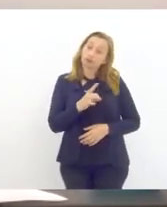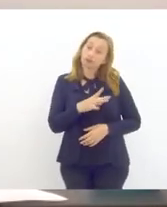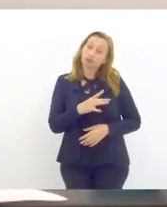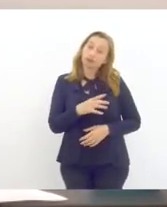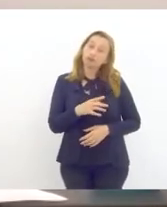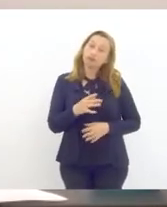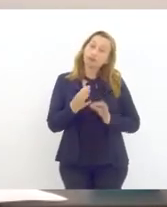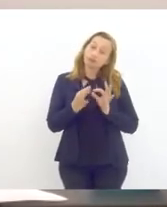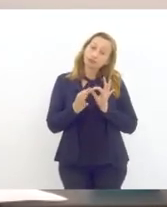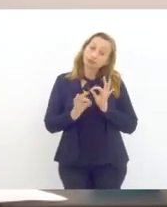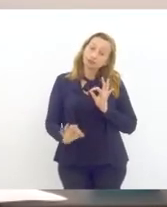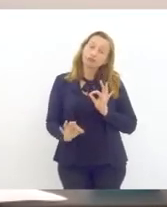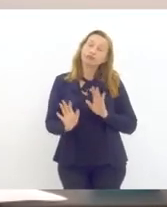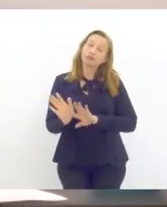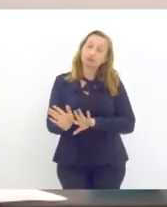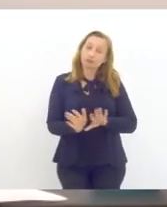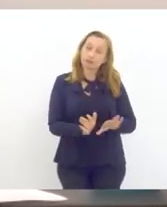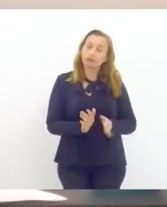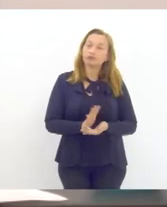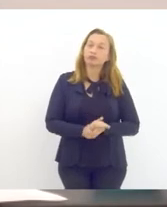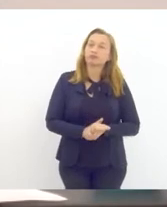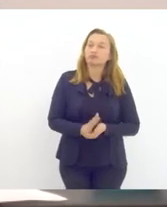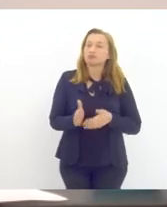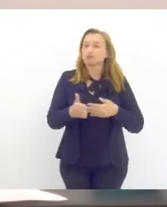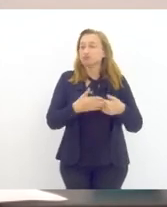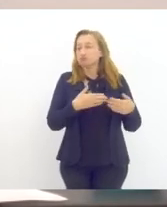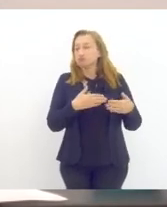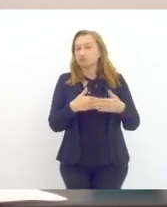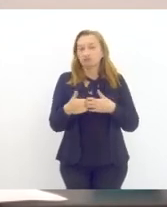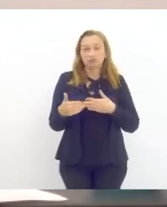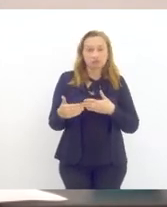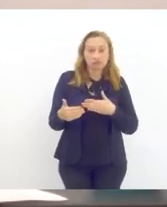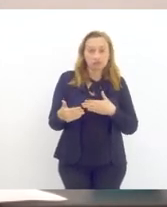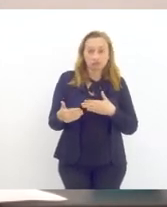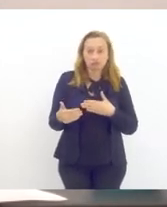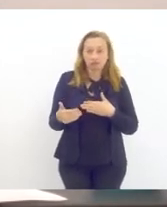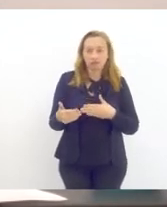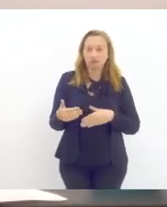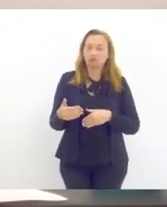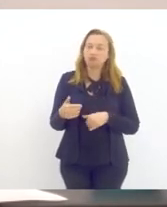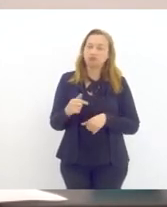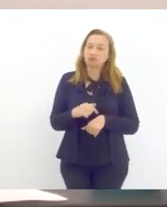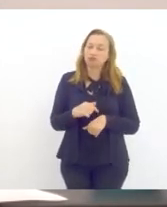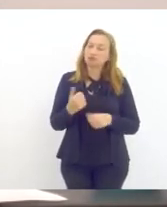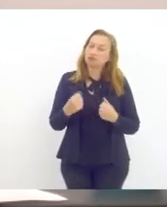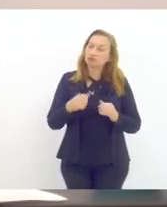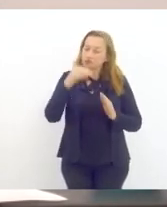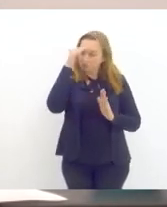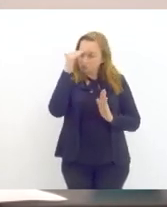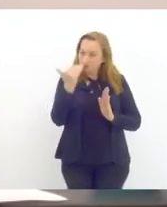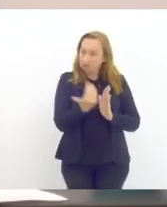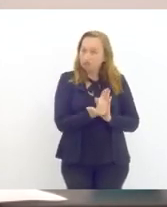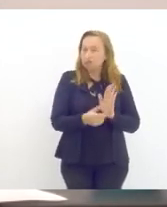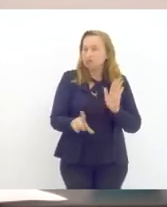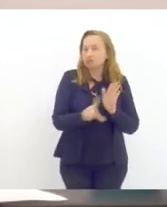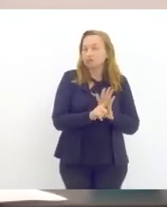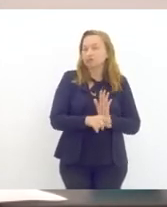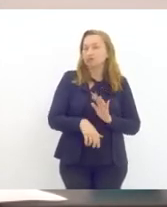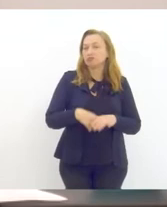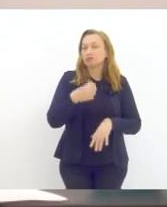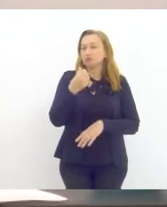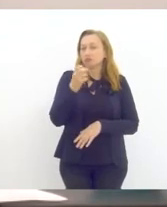realçar que, em qualquer hipótese, terá que ser cumprida a Lei